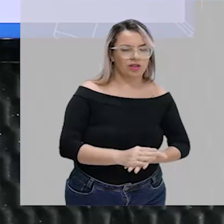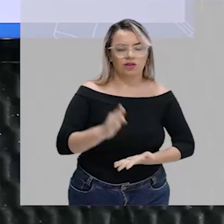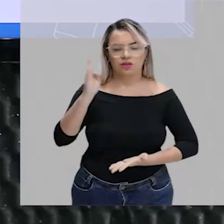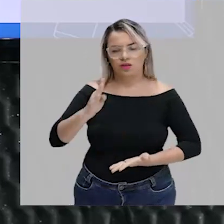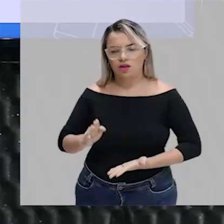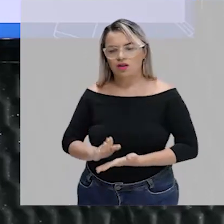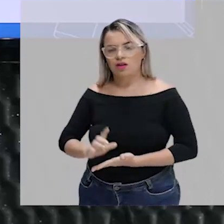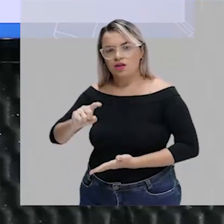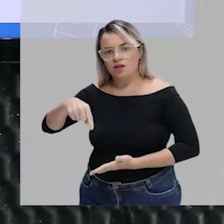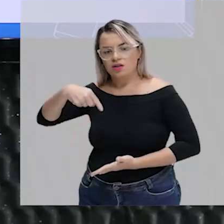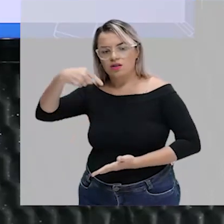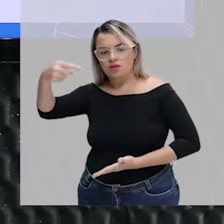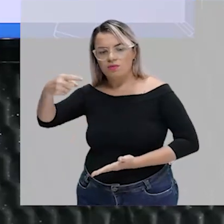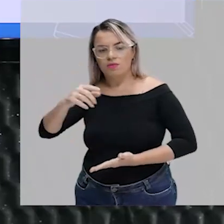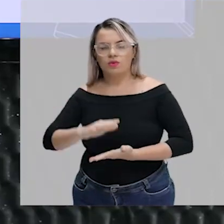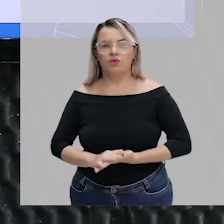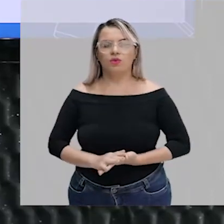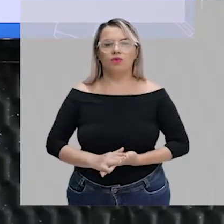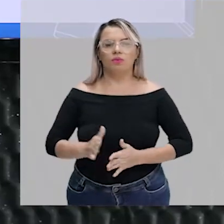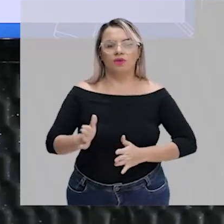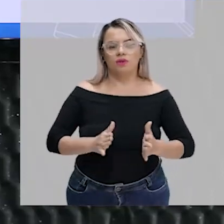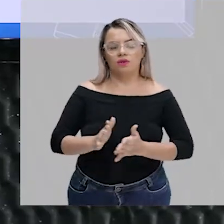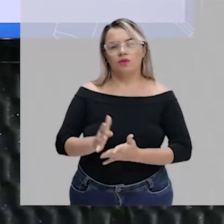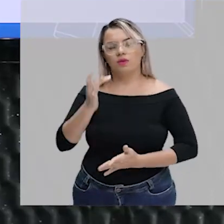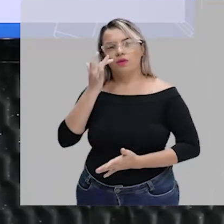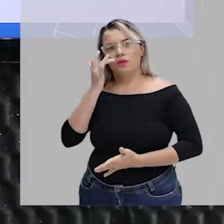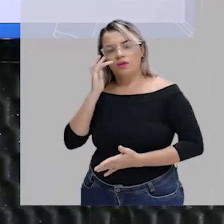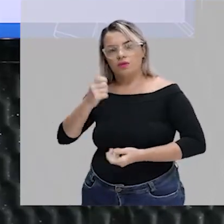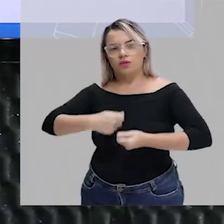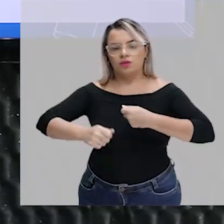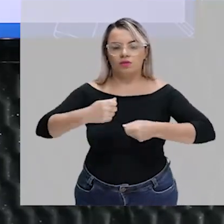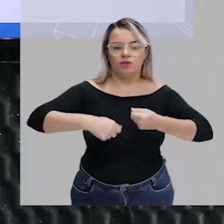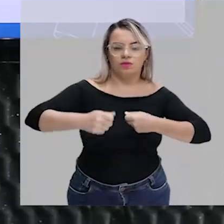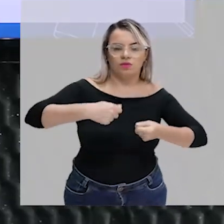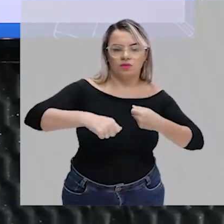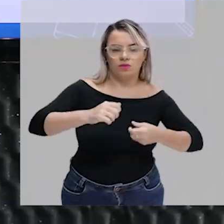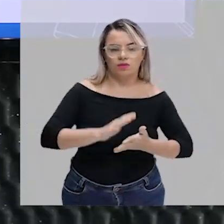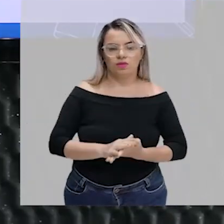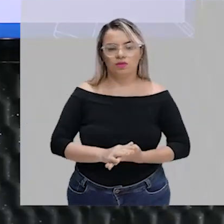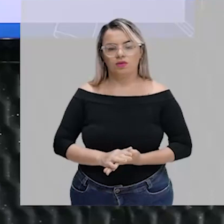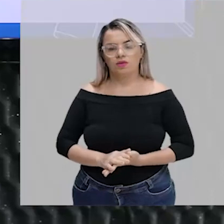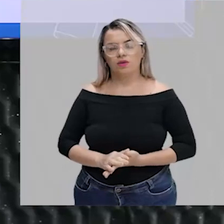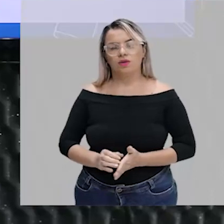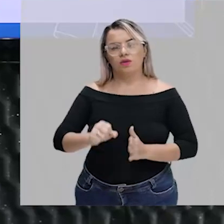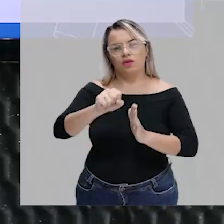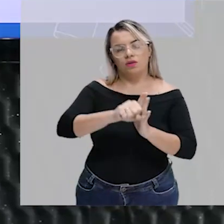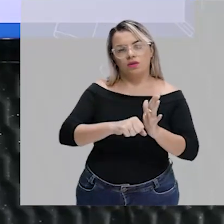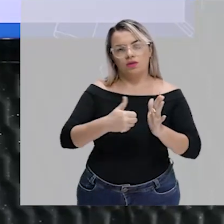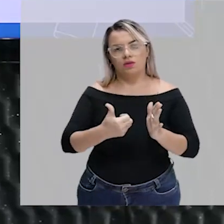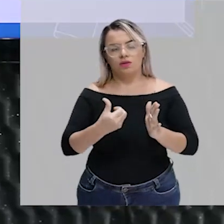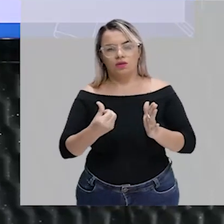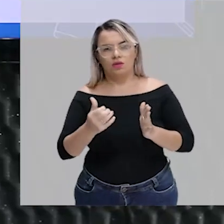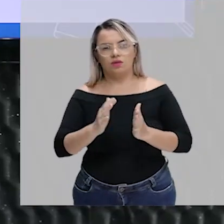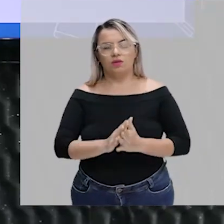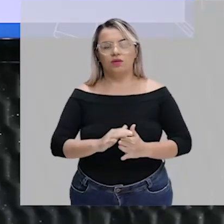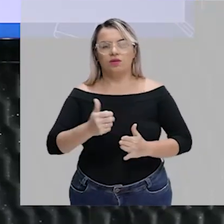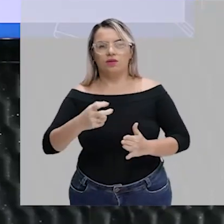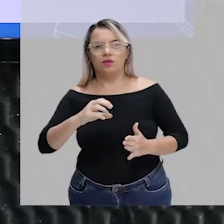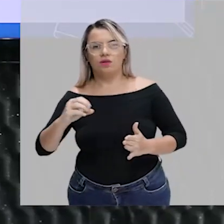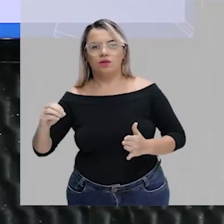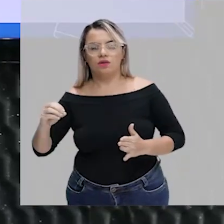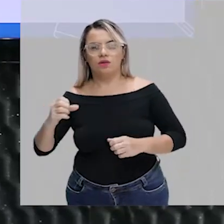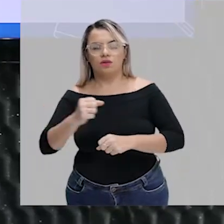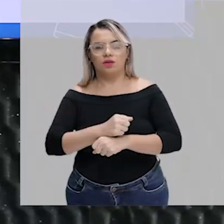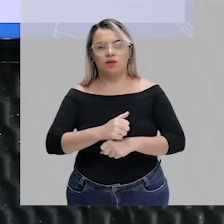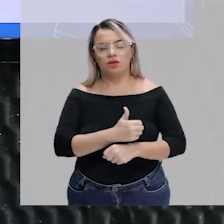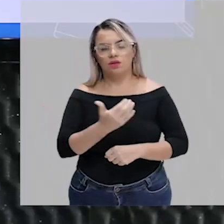período colonial, esses 3 ciclos marcam os ciclos econômicos entre o século XVI, 1500, até o